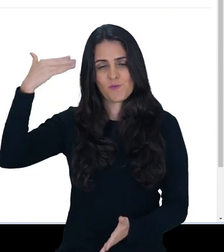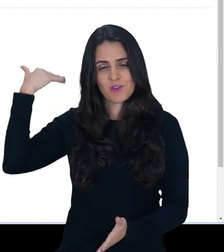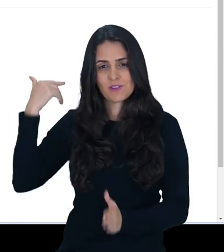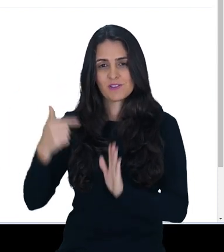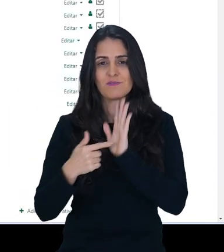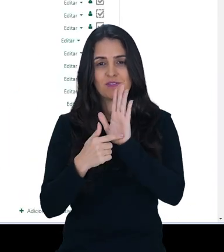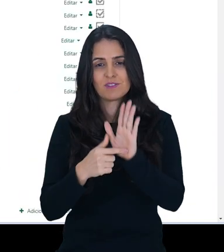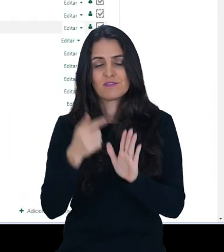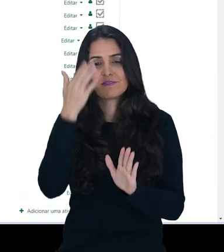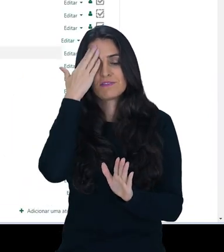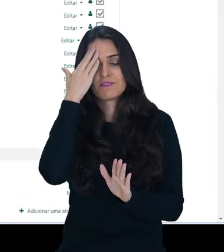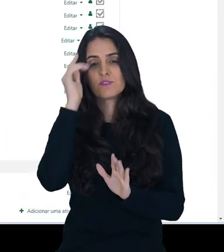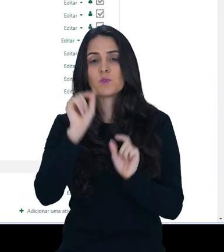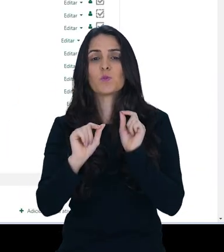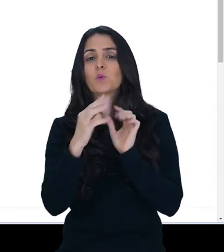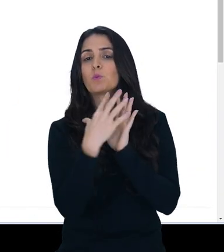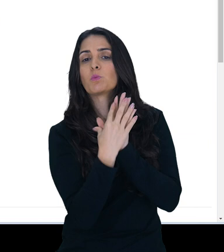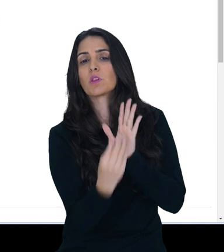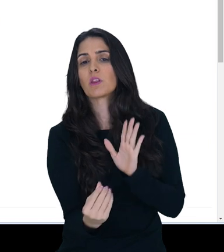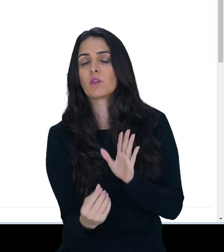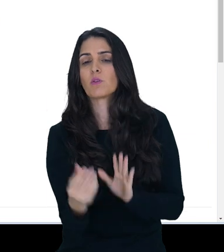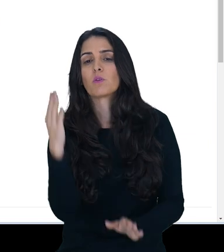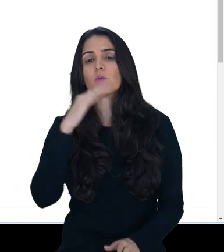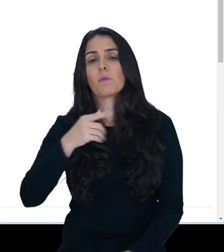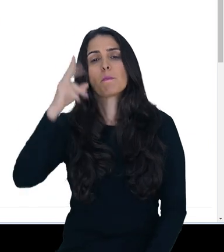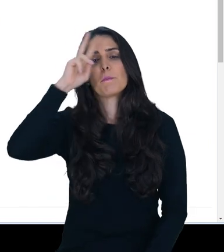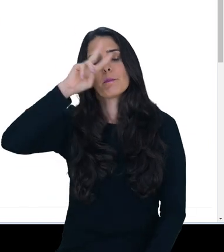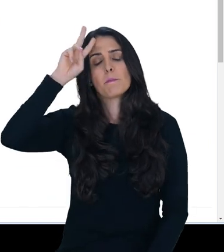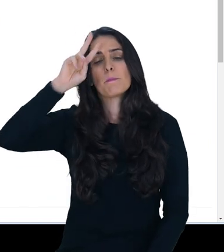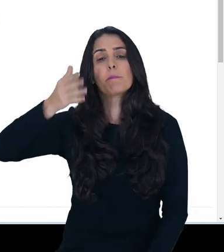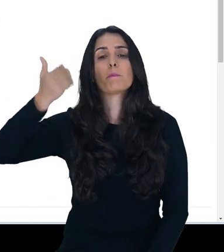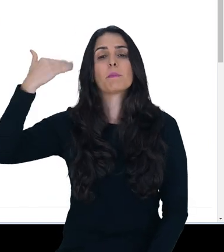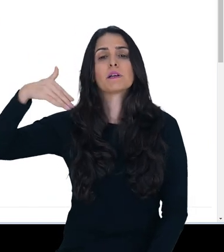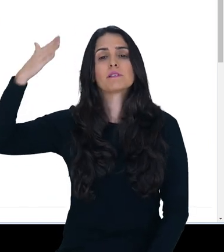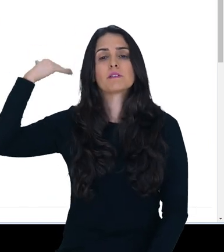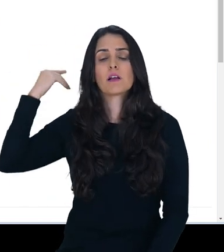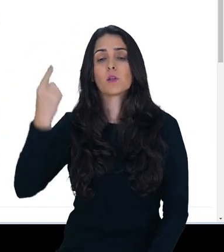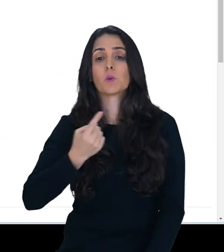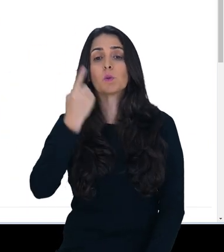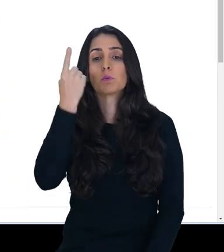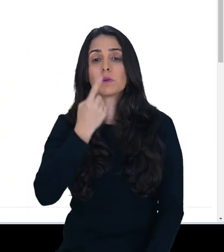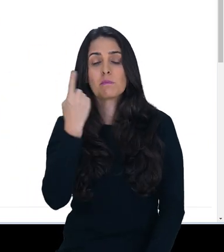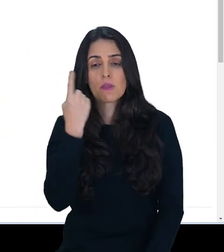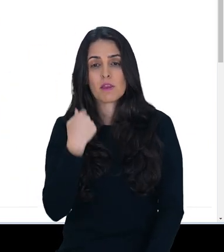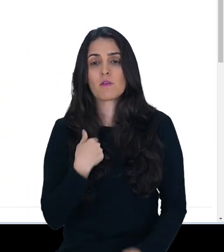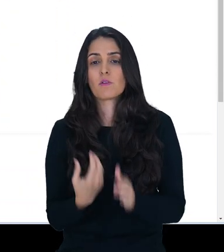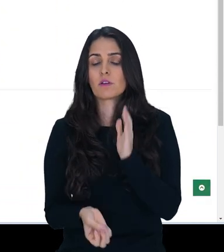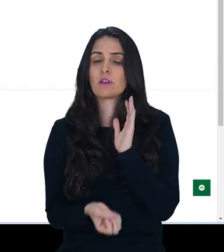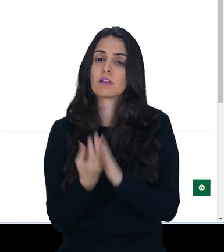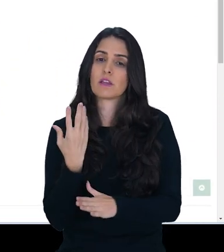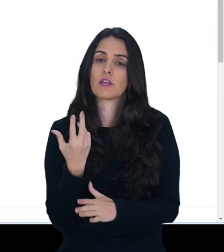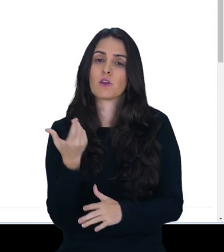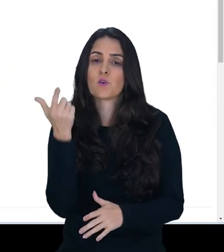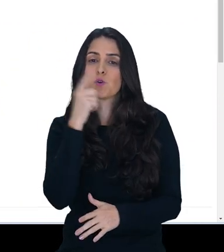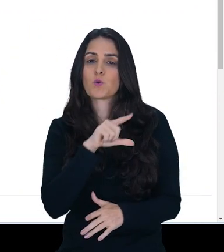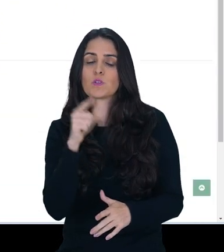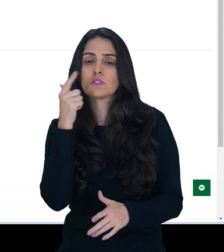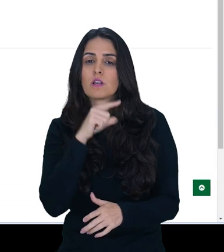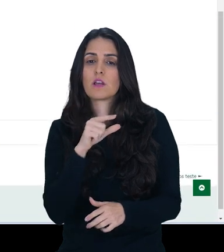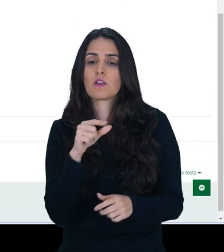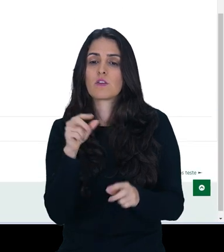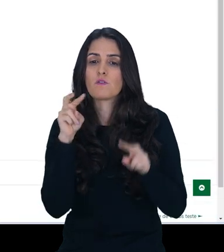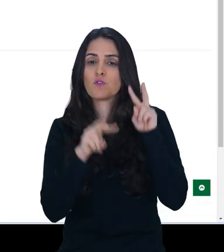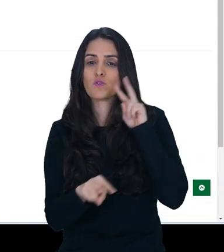o que que são esses modelos tá que na minha primeira base de dados que eu criei eu tenho uma visualização